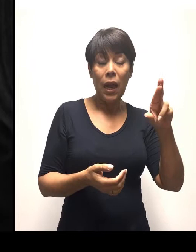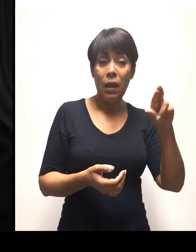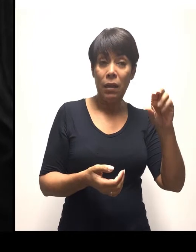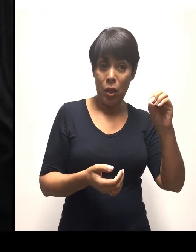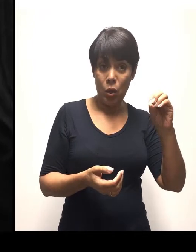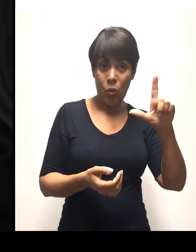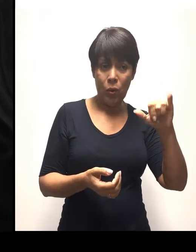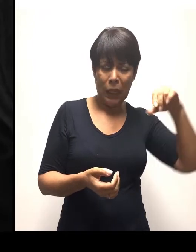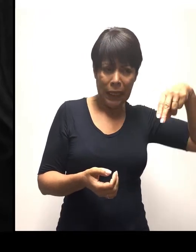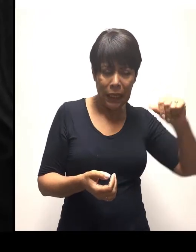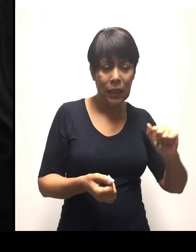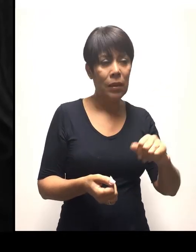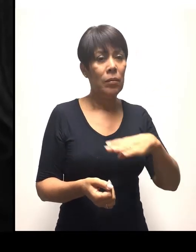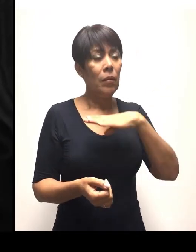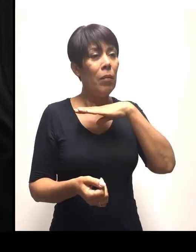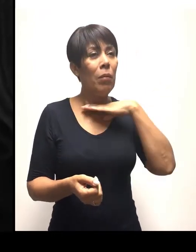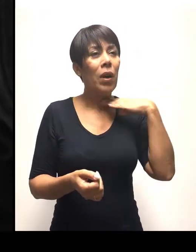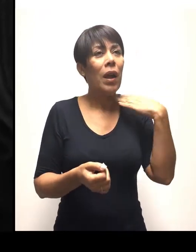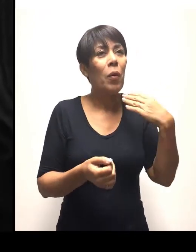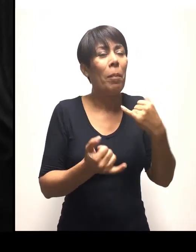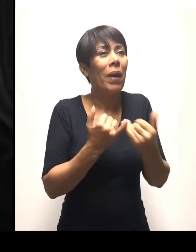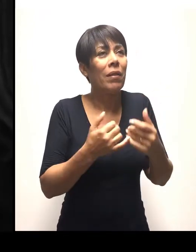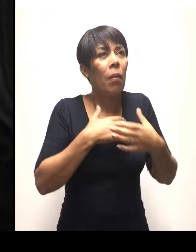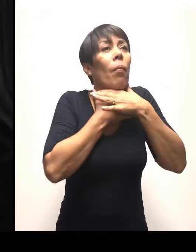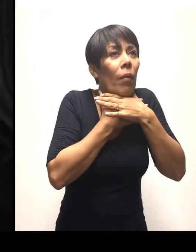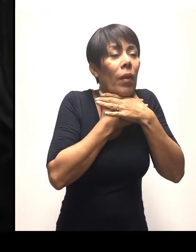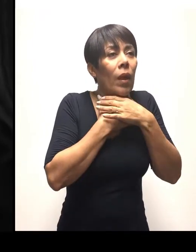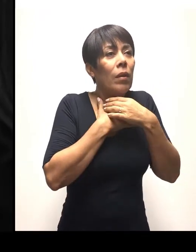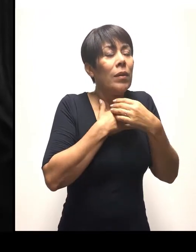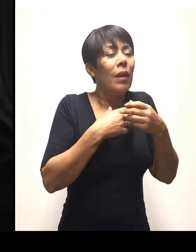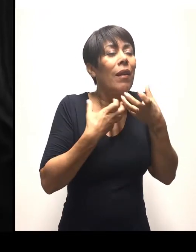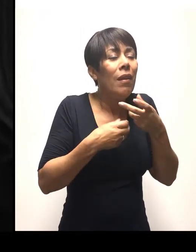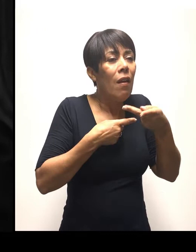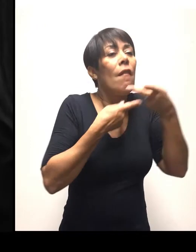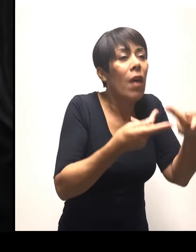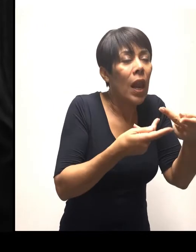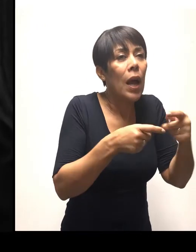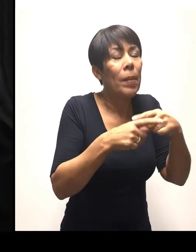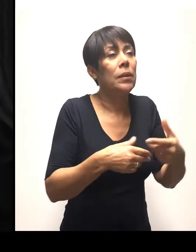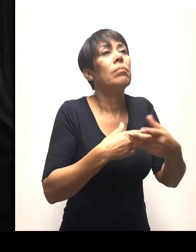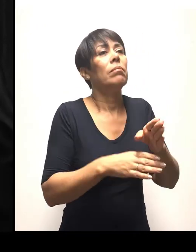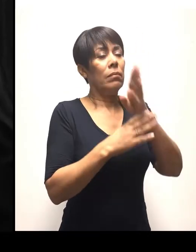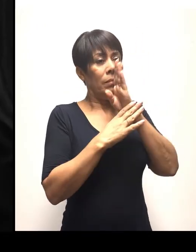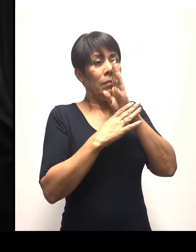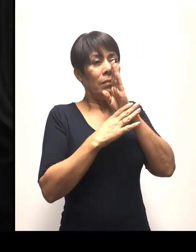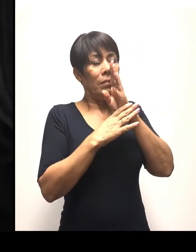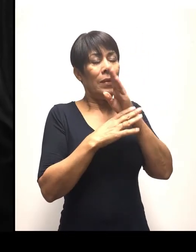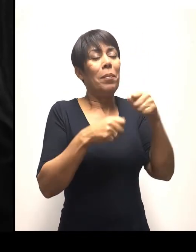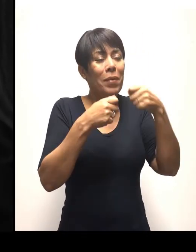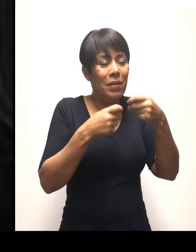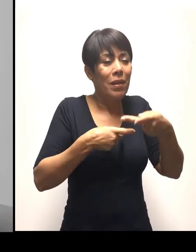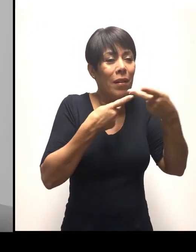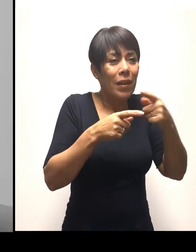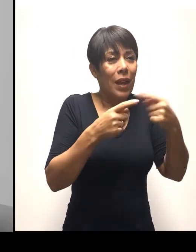Carolina, eu tenho dito que Carolina morre engasgada, né? Quantas coisas aquela mulher quis dizer e disse, mas quantas